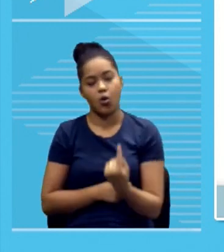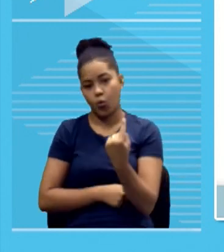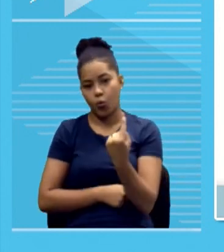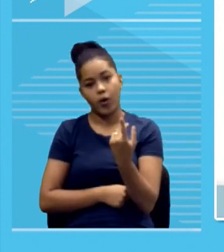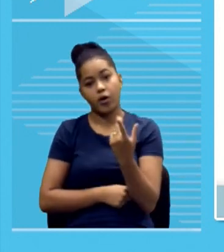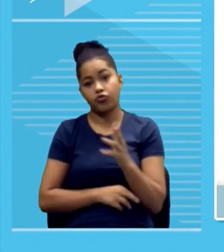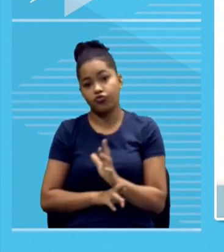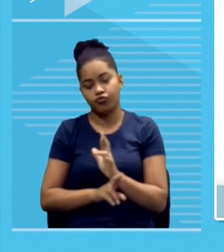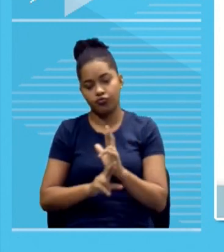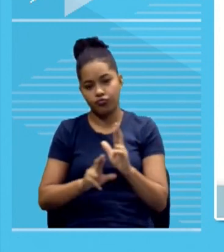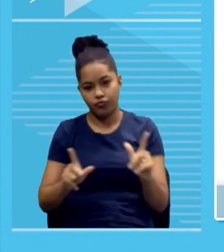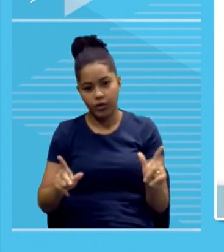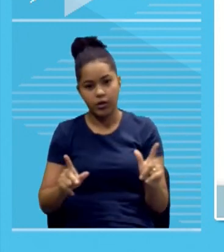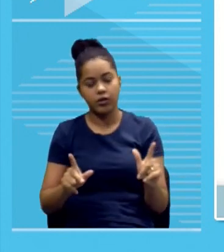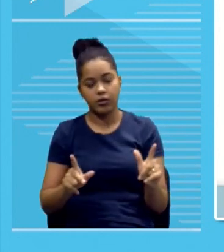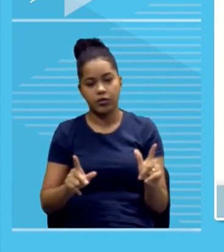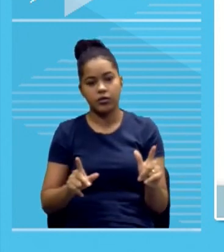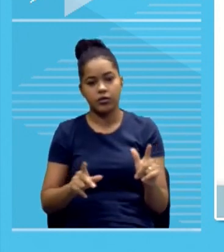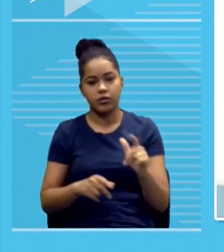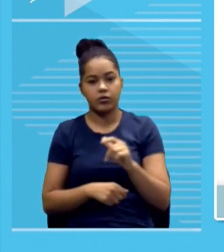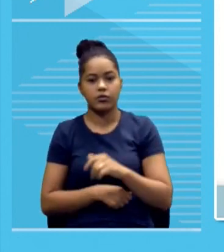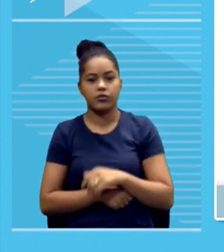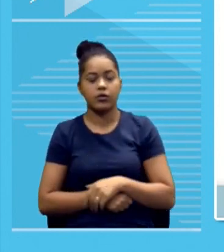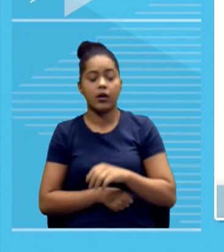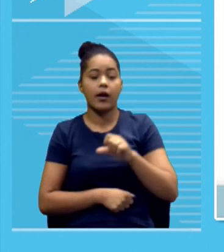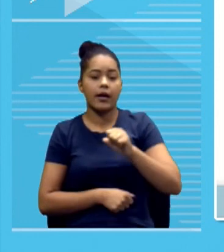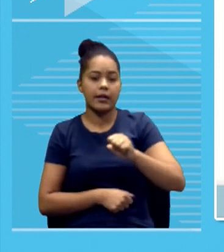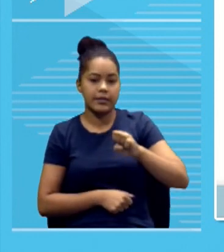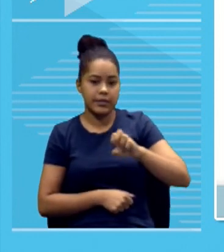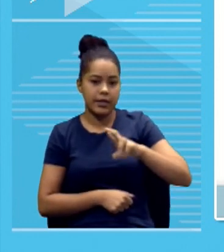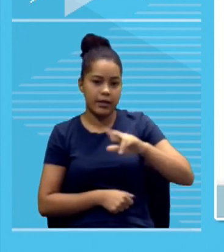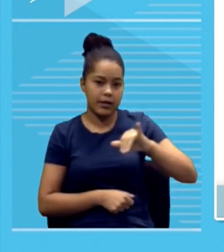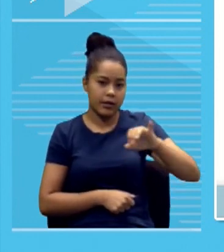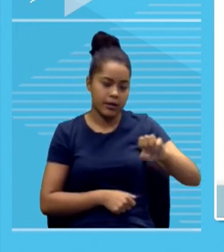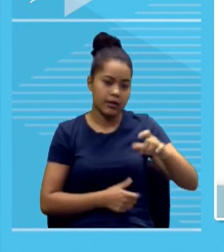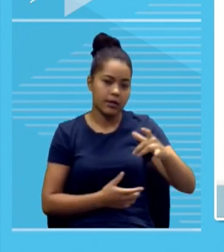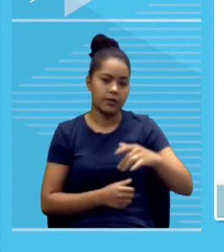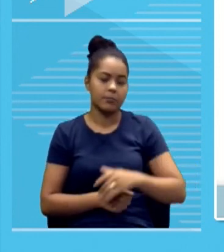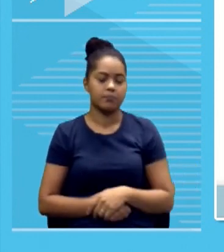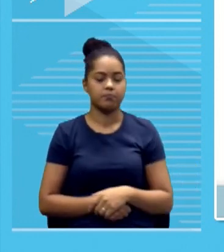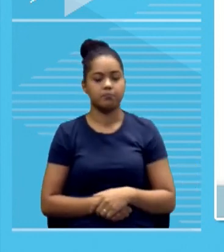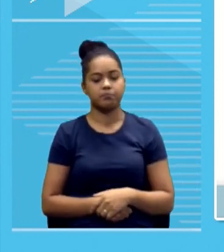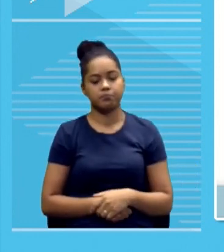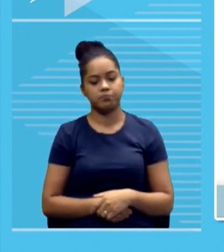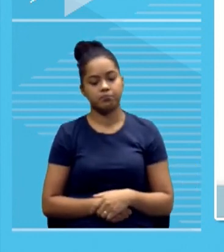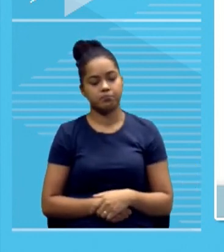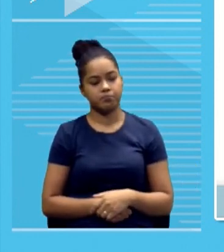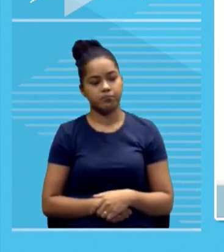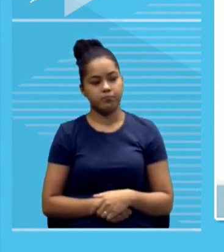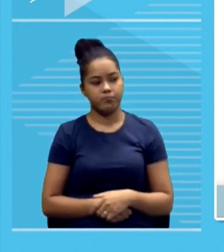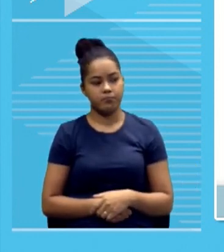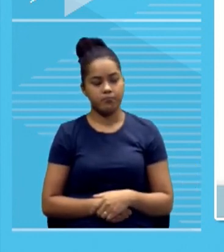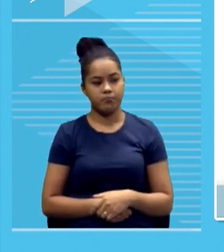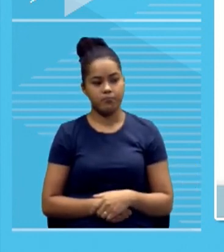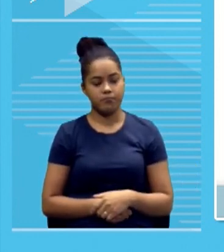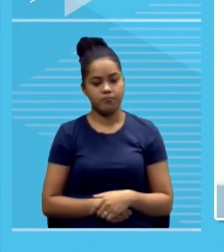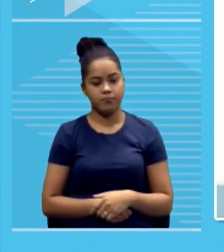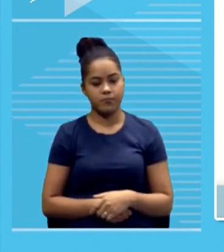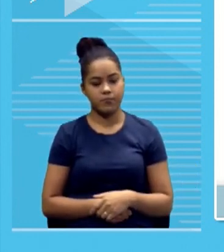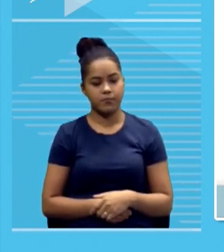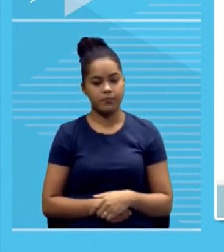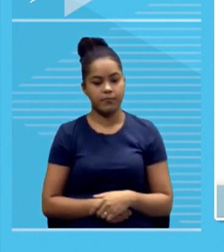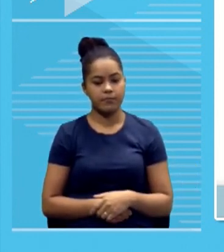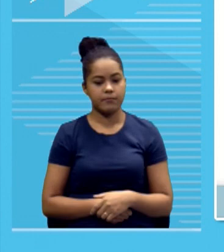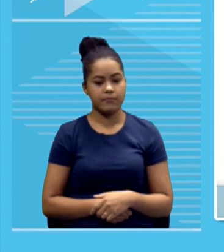em paralelo com aquela outra associação, bacana? Que caracteriza a sua sala de aula como uma associação mista, tá